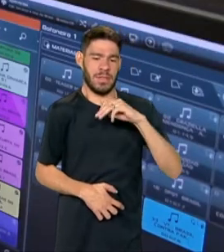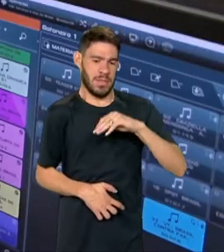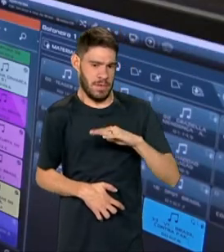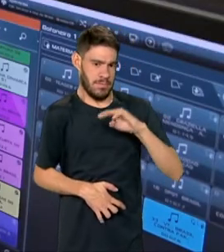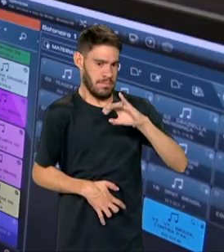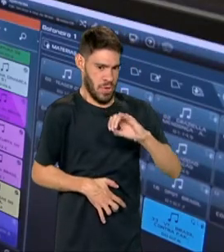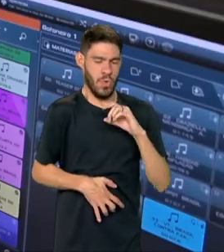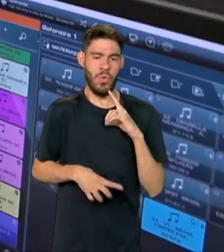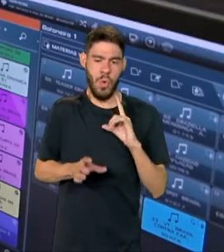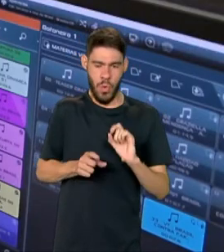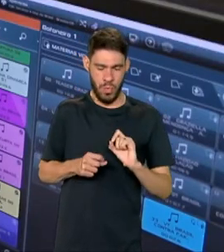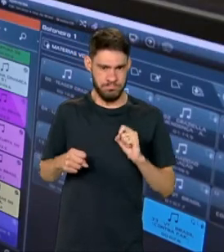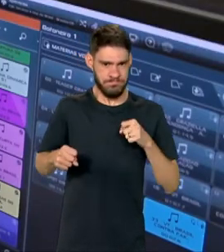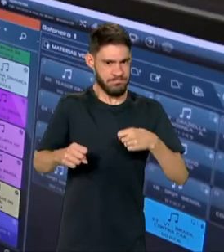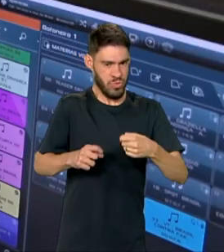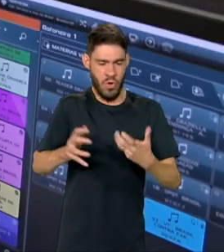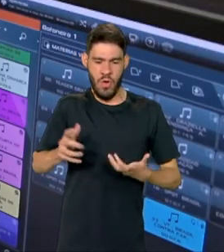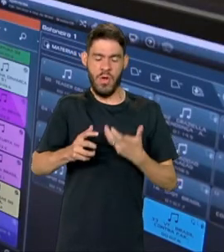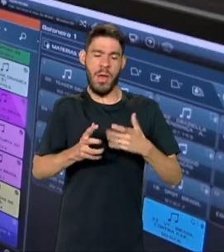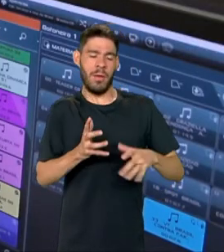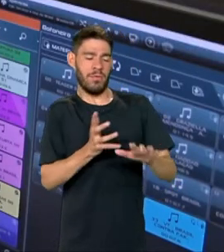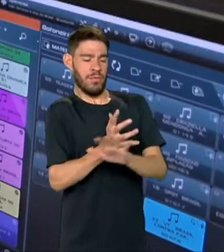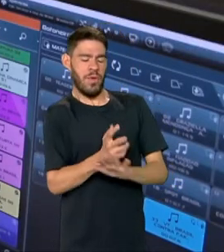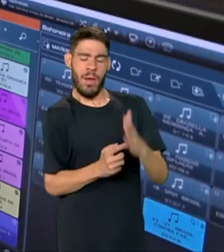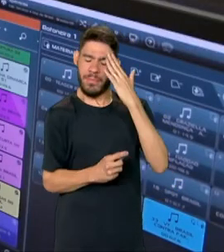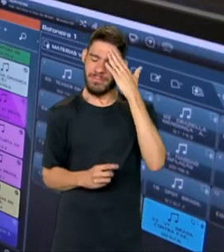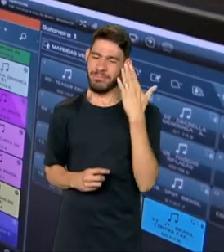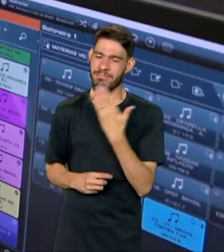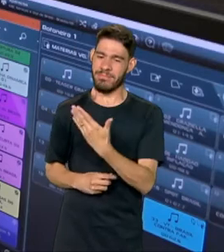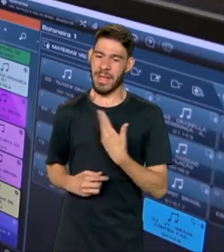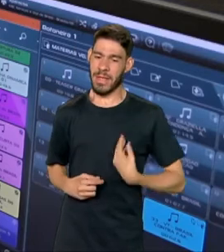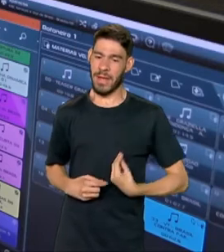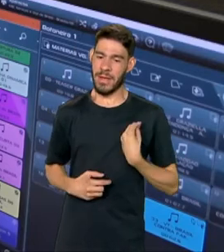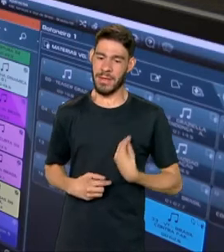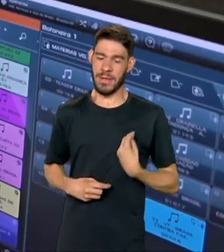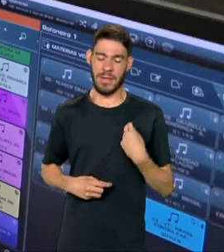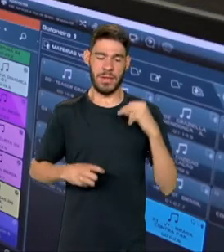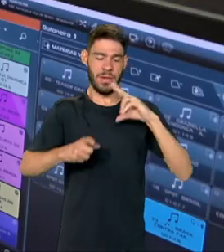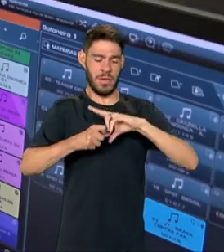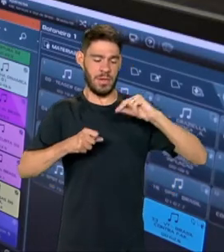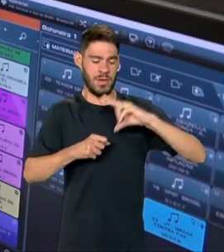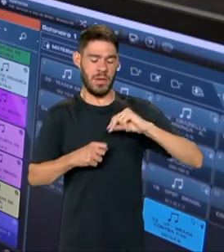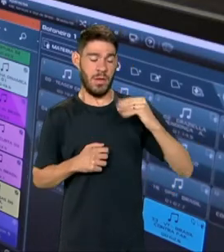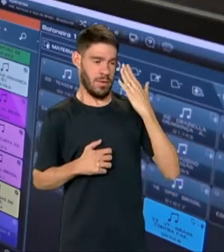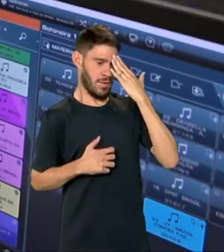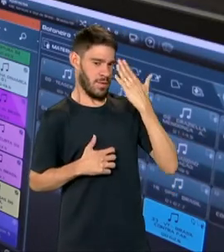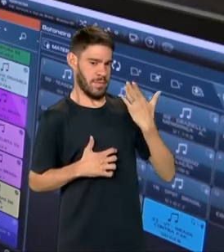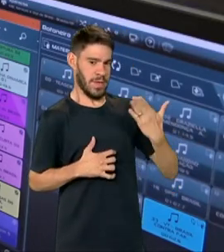as ações de combate aos incêndios do Pantanal. Muito obrigada pela sua participação aqui na Voz do Brasil. Muito obrigado. Eu que agradeço.